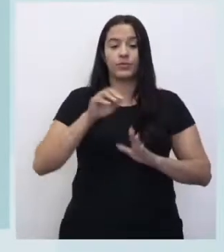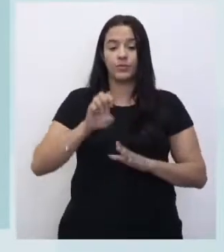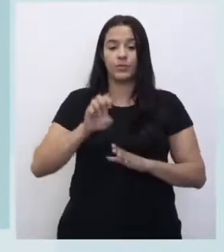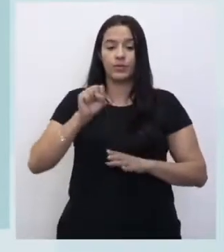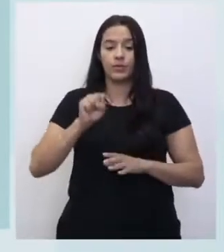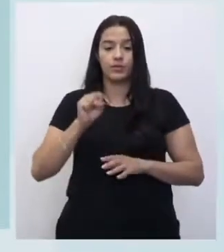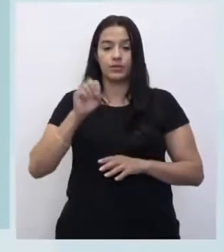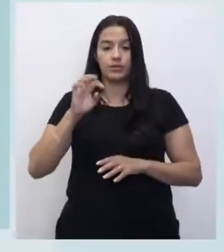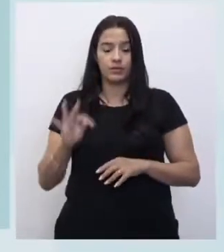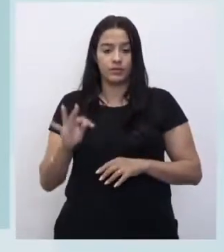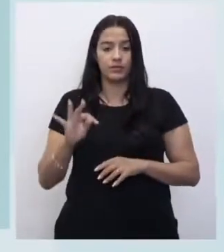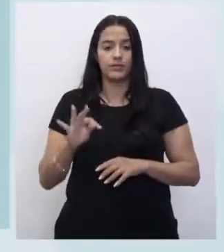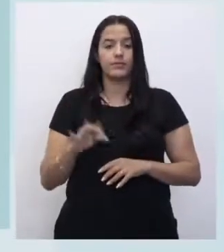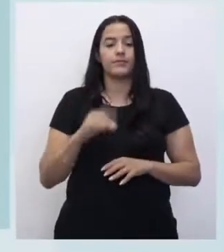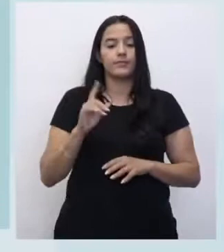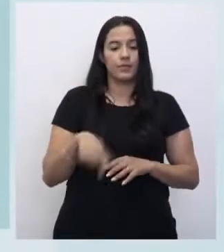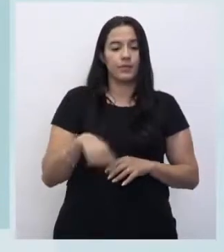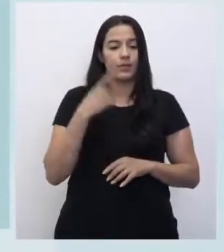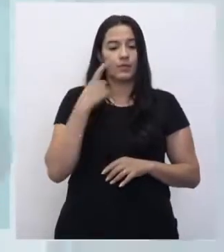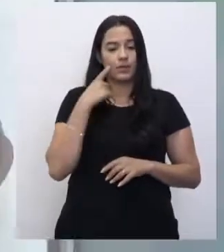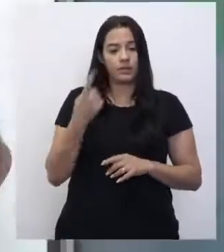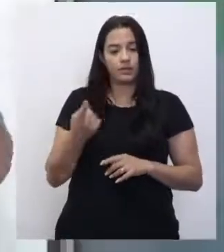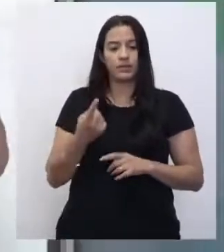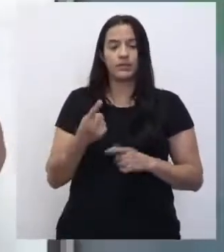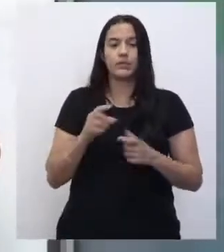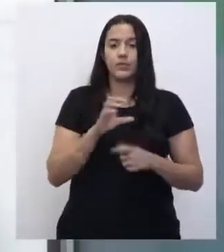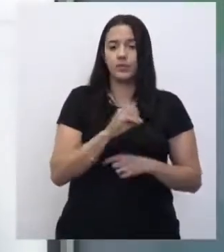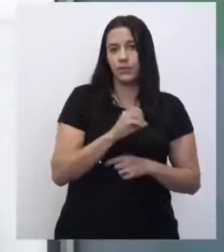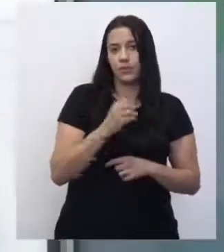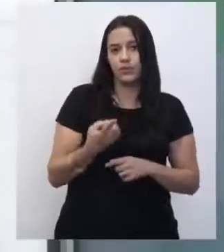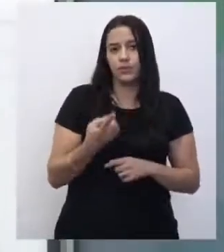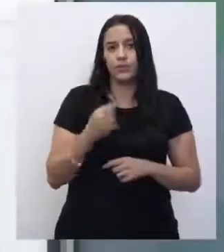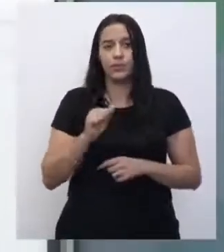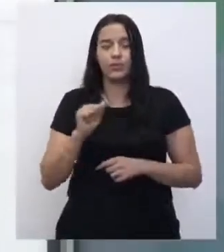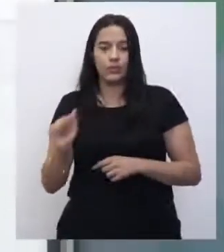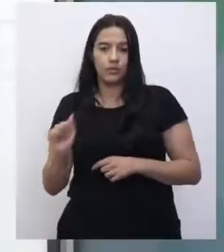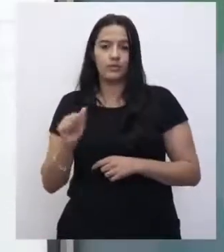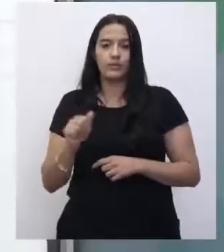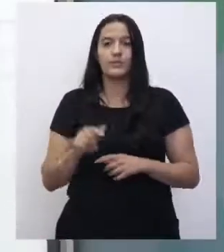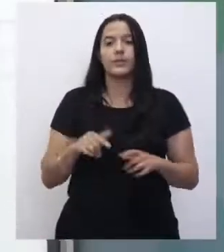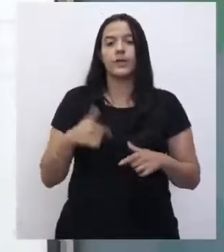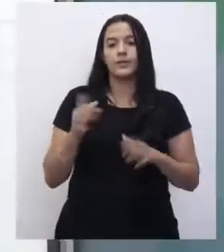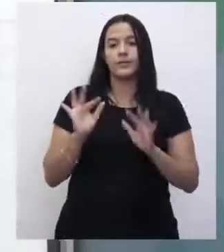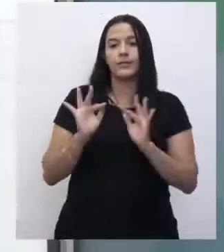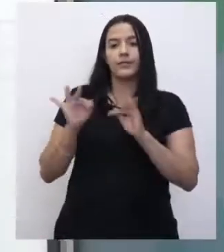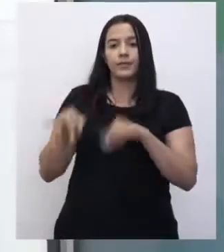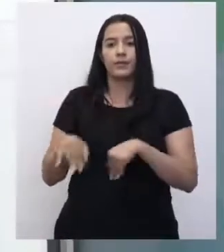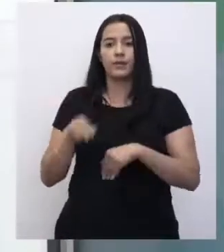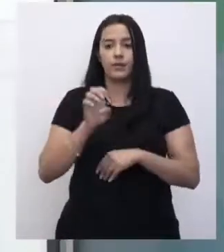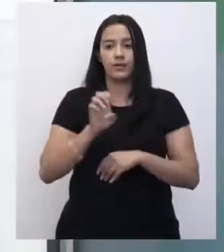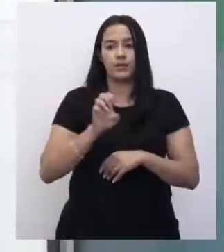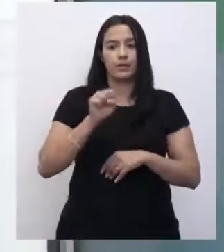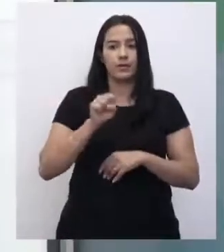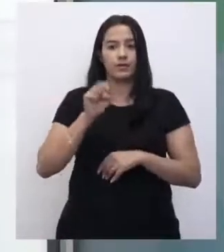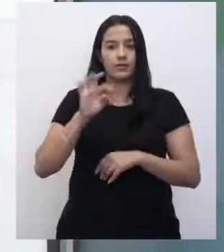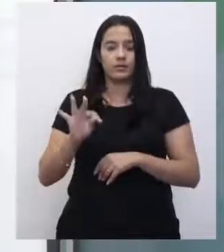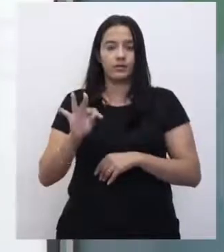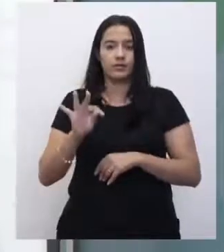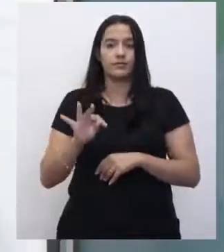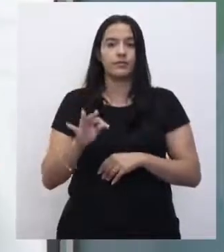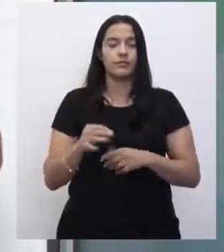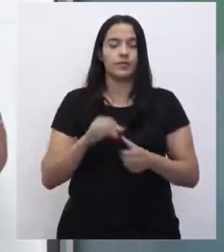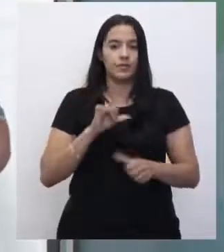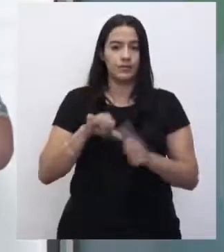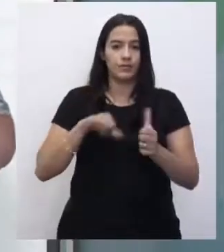o the vem na frente, que é o artigo, né, que significa o ou a, e no final dele eu acrescento o EST, pronto, já virou